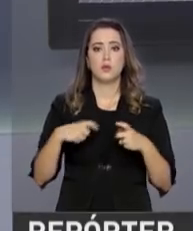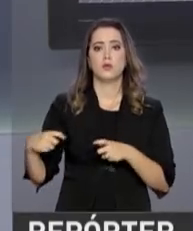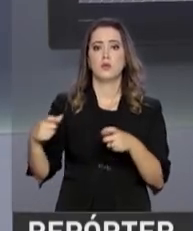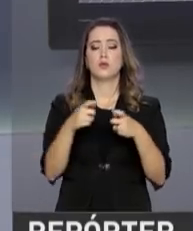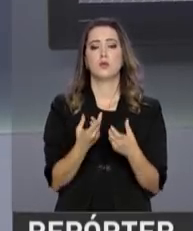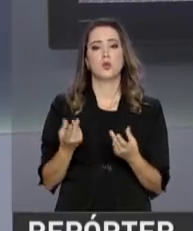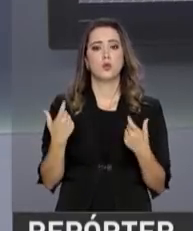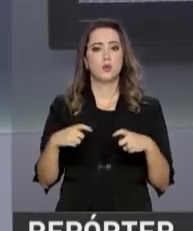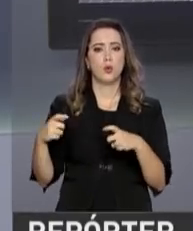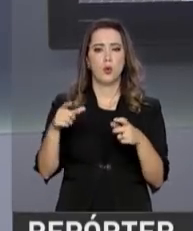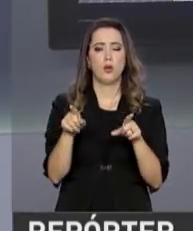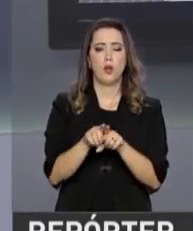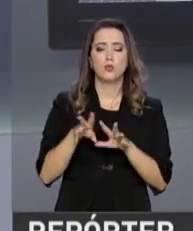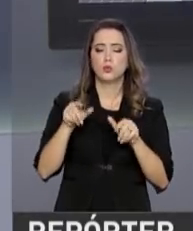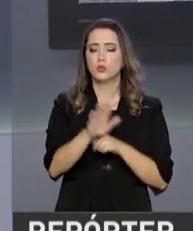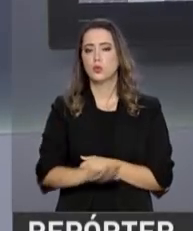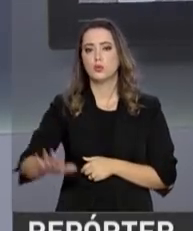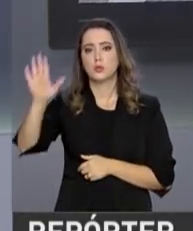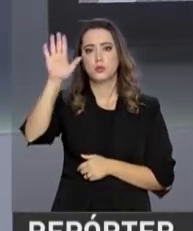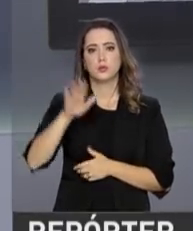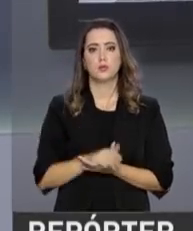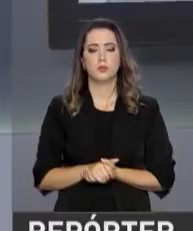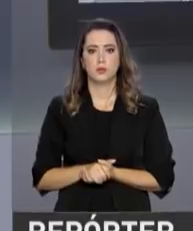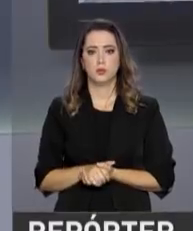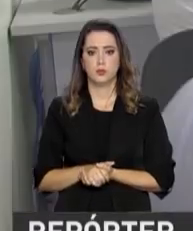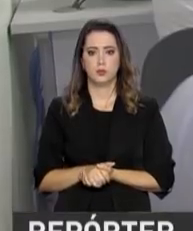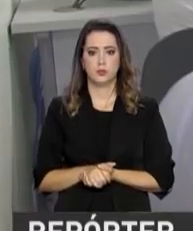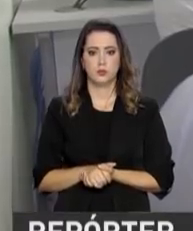apoio contábil e fiscal que estão espalhados pelo país.